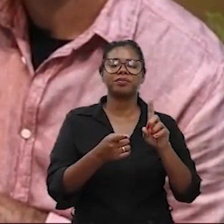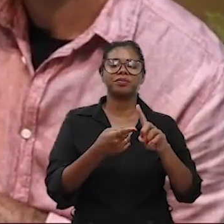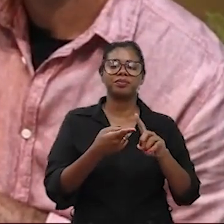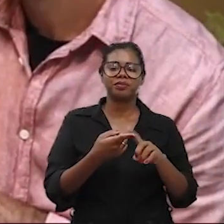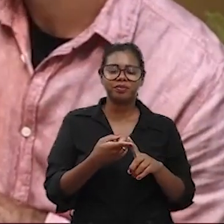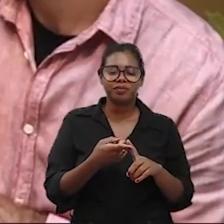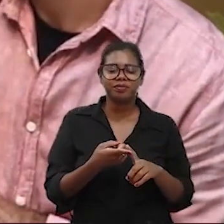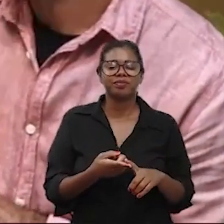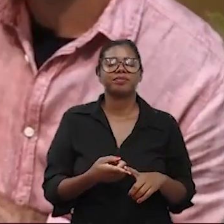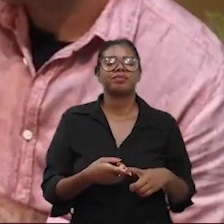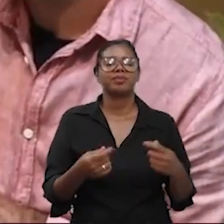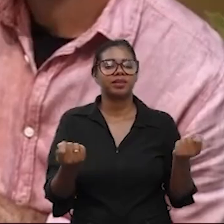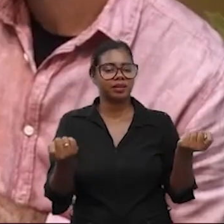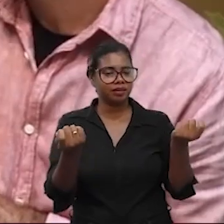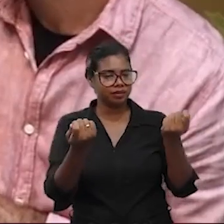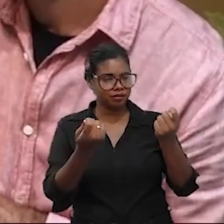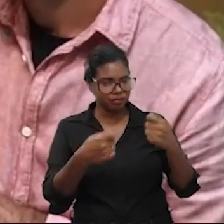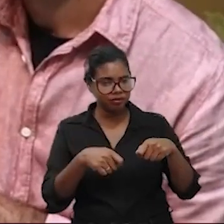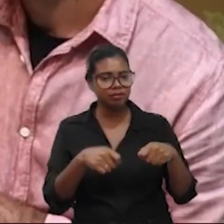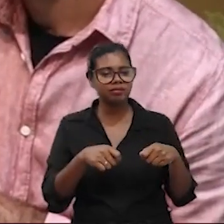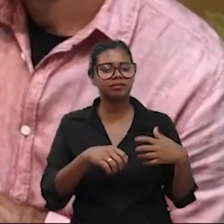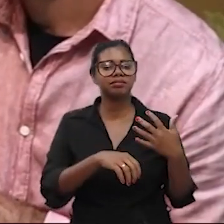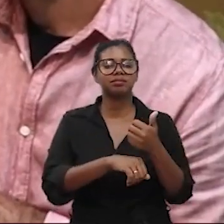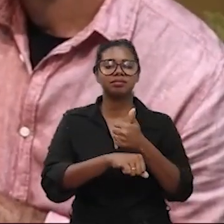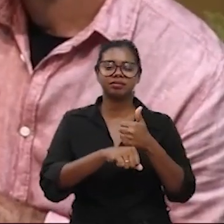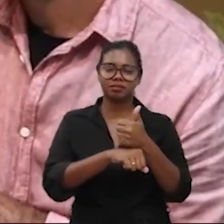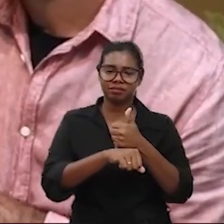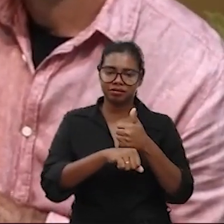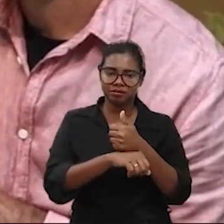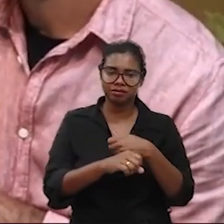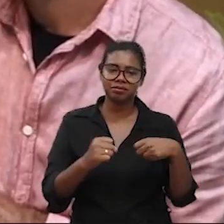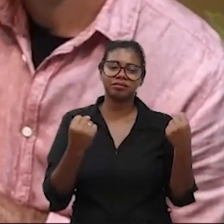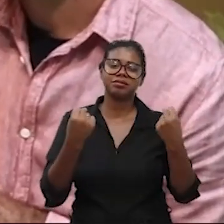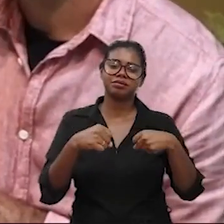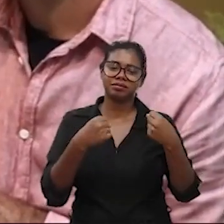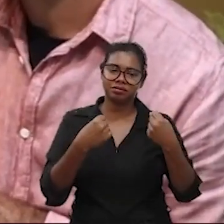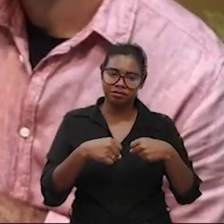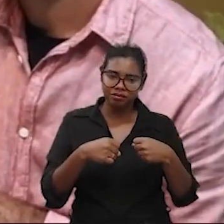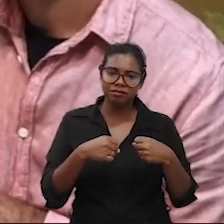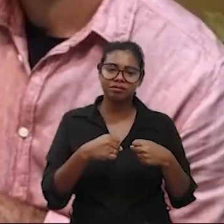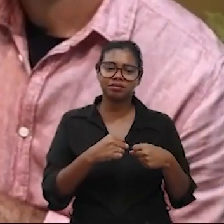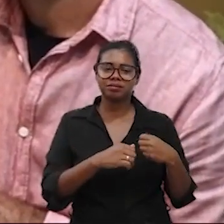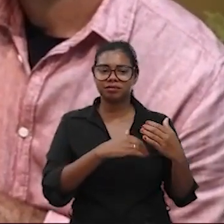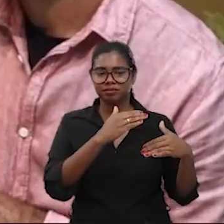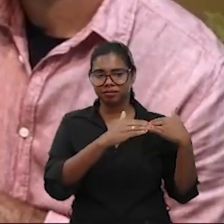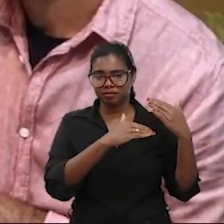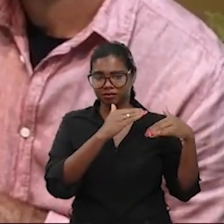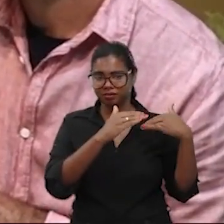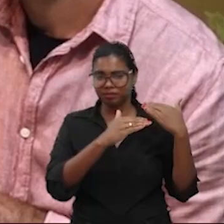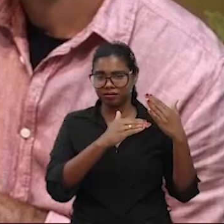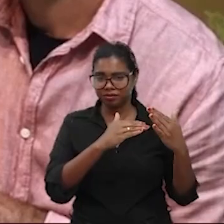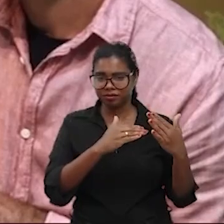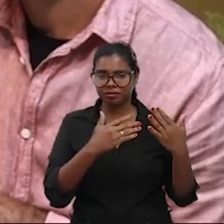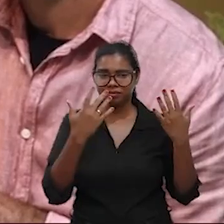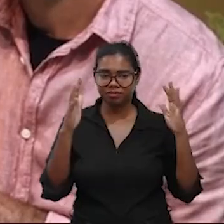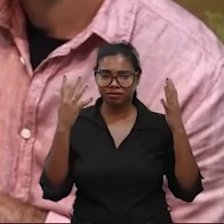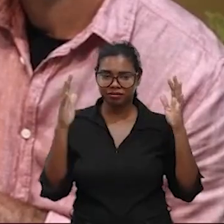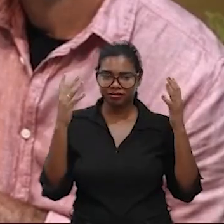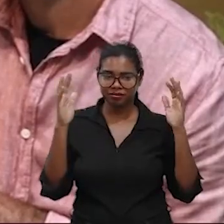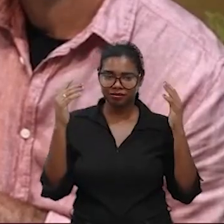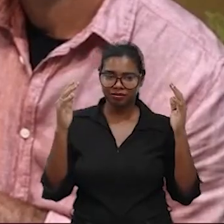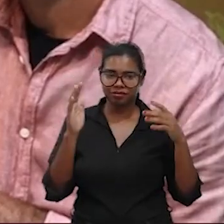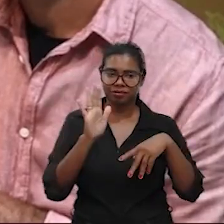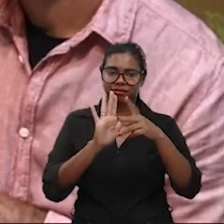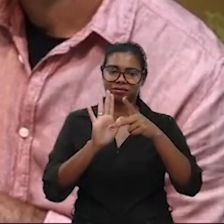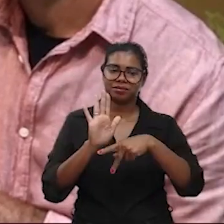muita competência, com muito profissionalismo. A gente precisa trabalhar também isso e parabenizo mais uma vez pelo